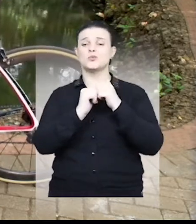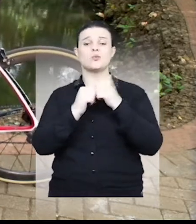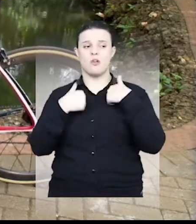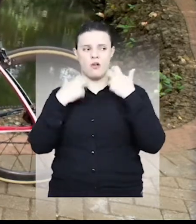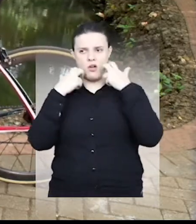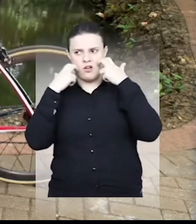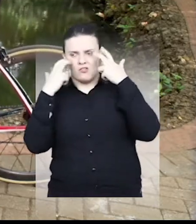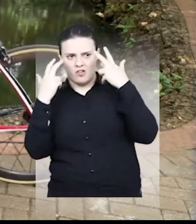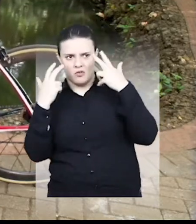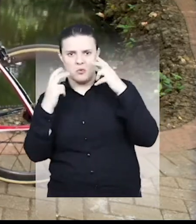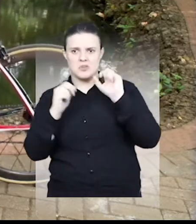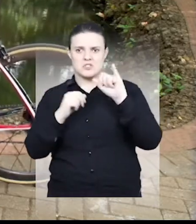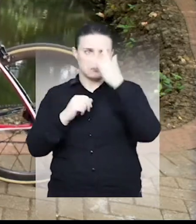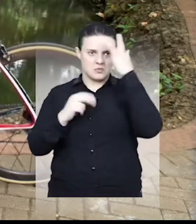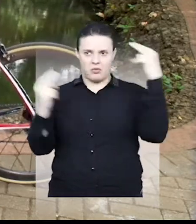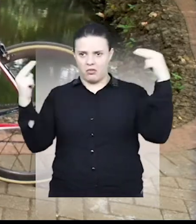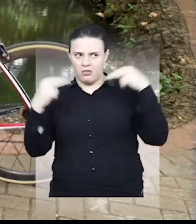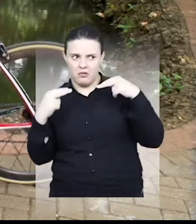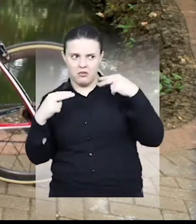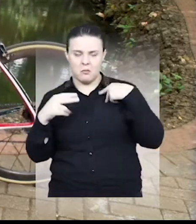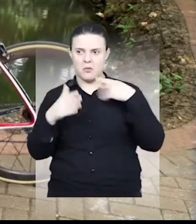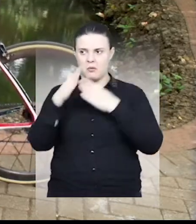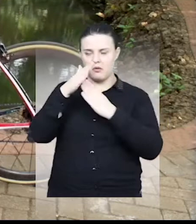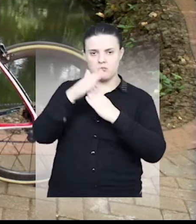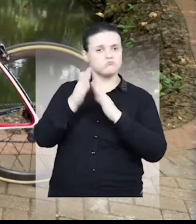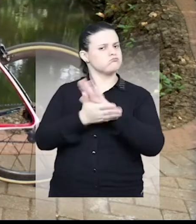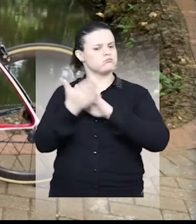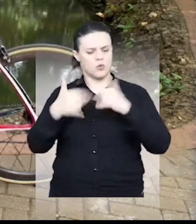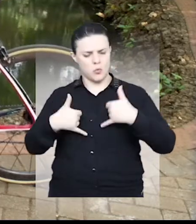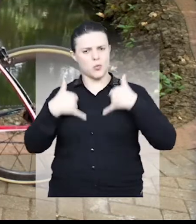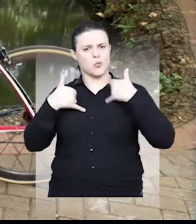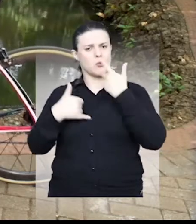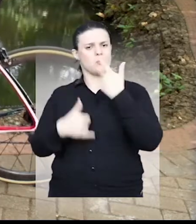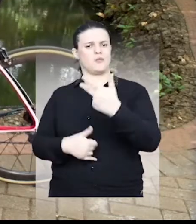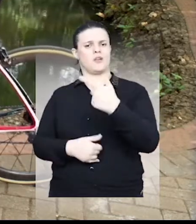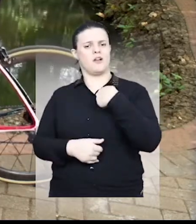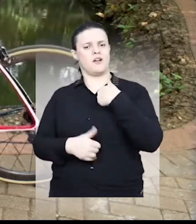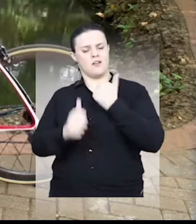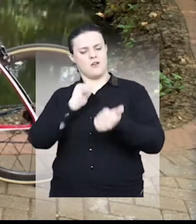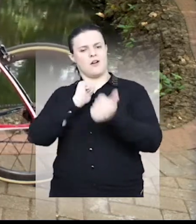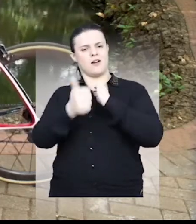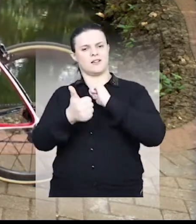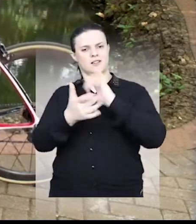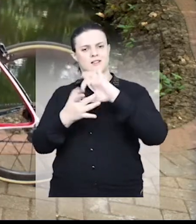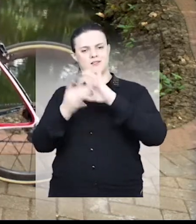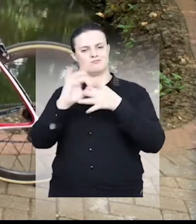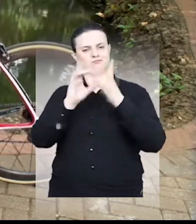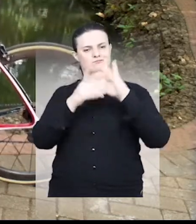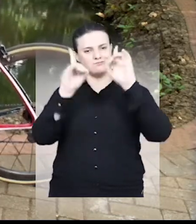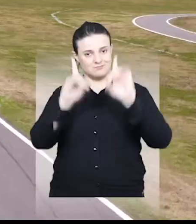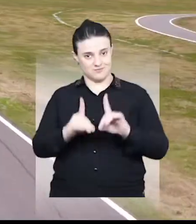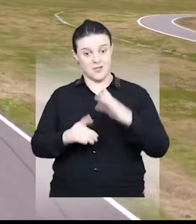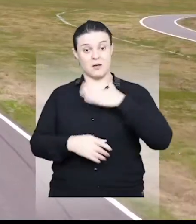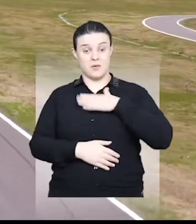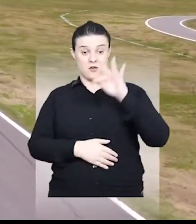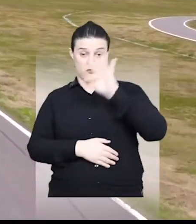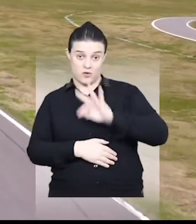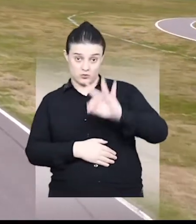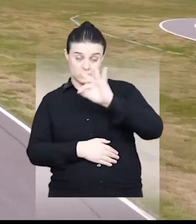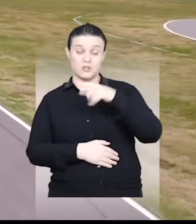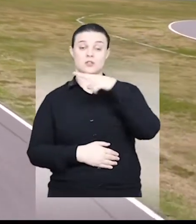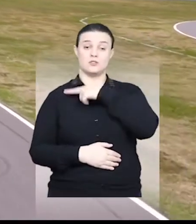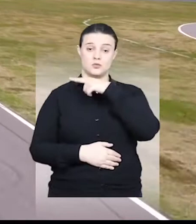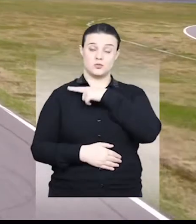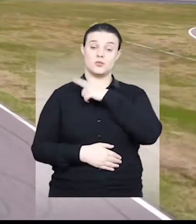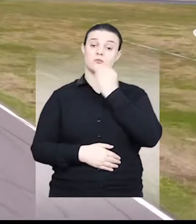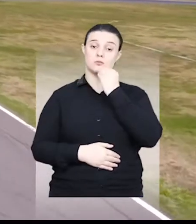não fico com vergonha do que eu tenho, da minha limitação, eu tenho orgulho de falar que eu sou um atleta paralímpico. E na minha faculdade eu